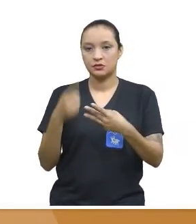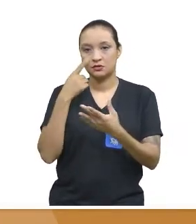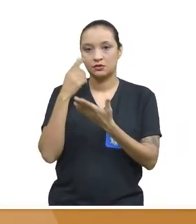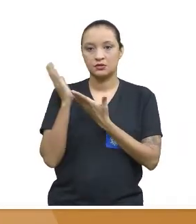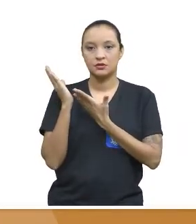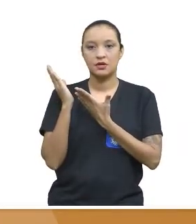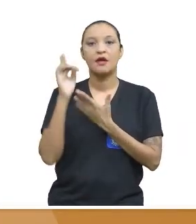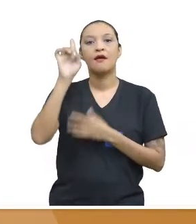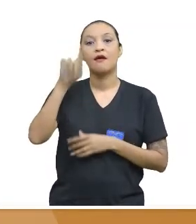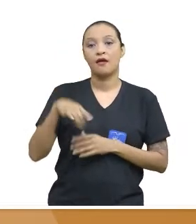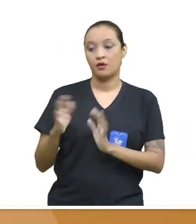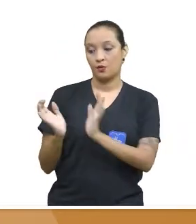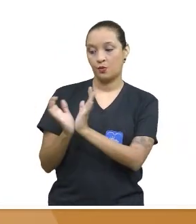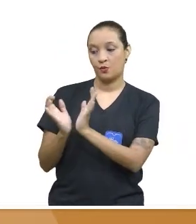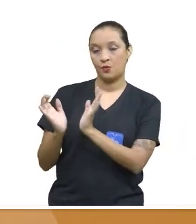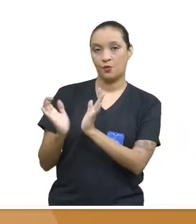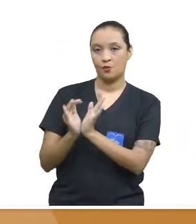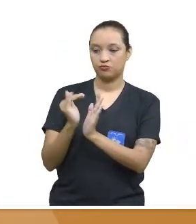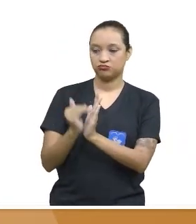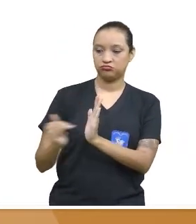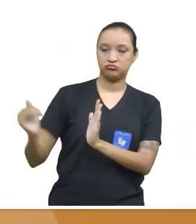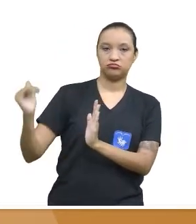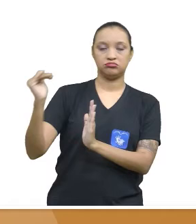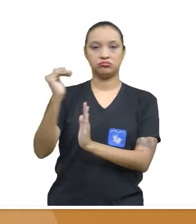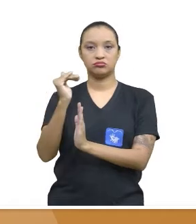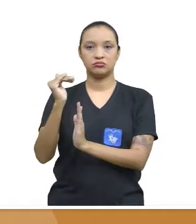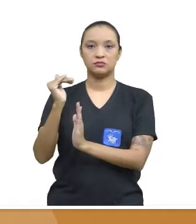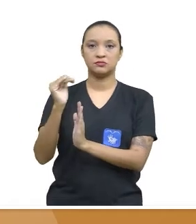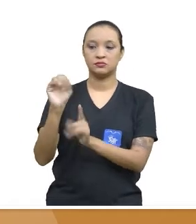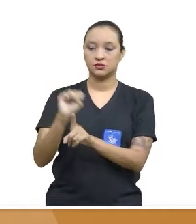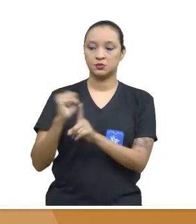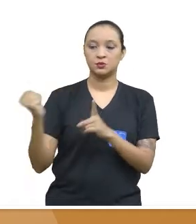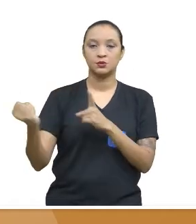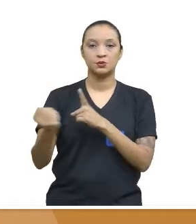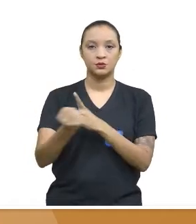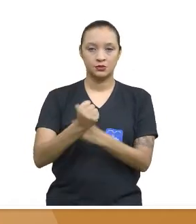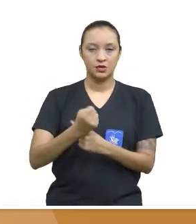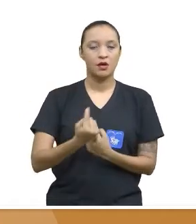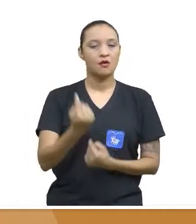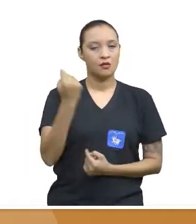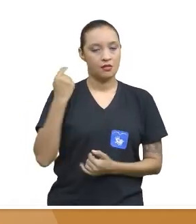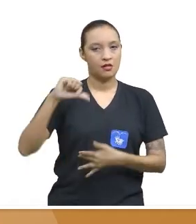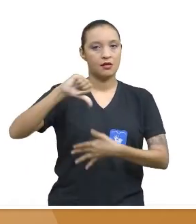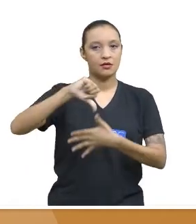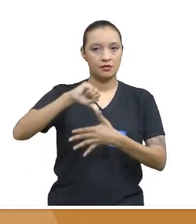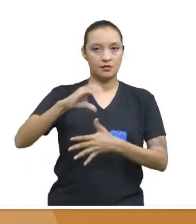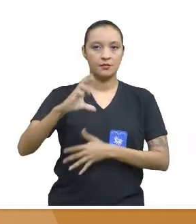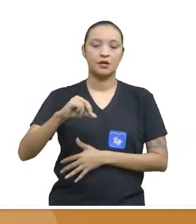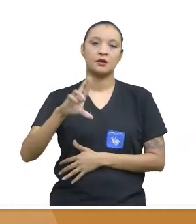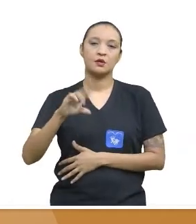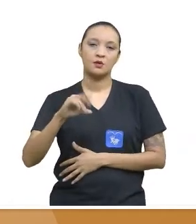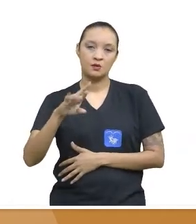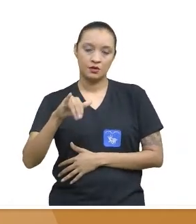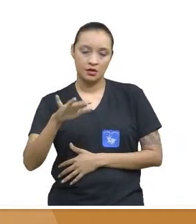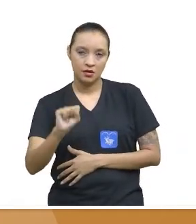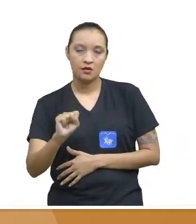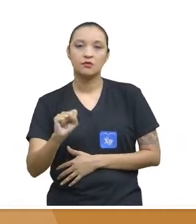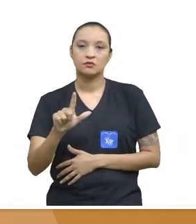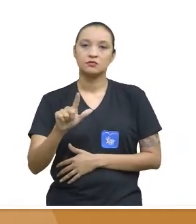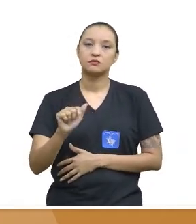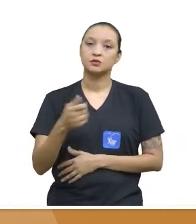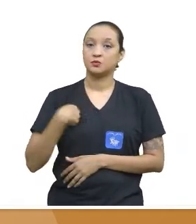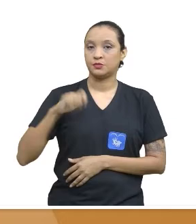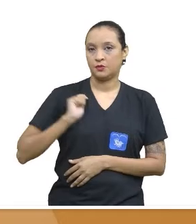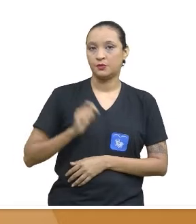da pirâmide social da América Colonial Espanhola. É a sociedade, tá? O Império